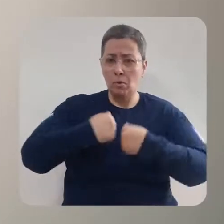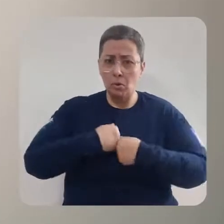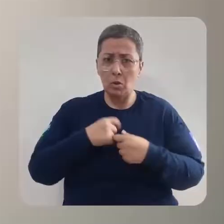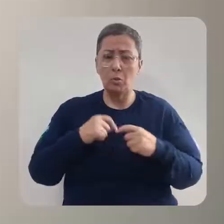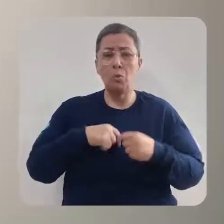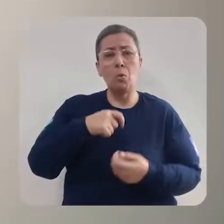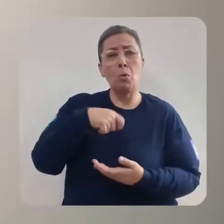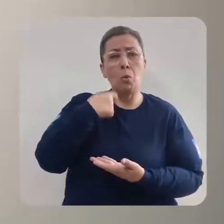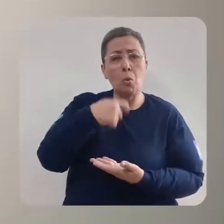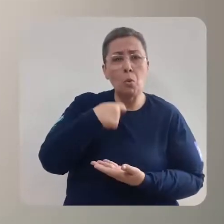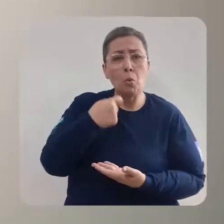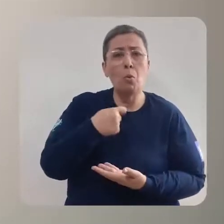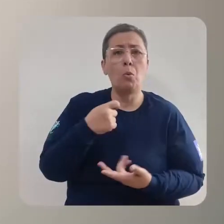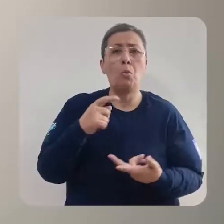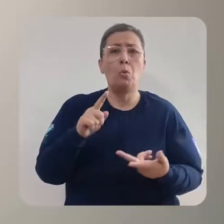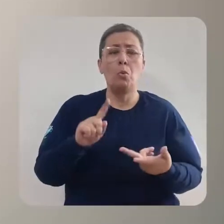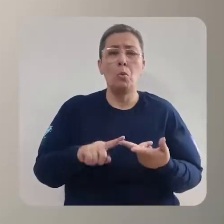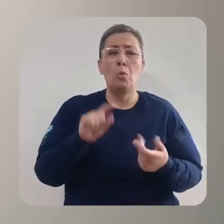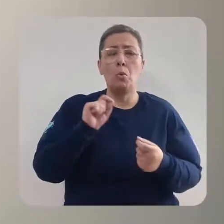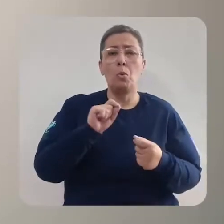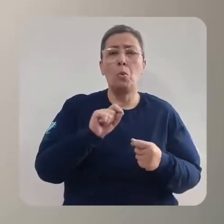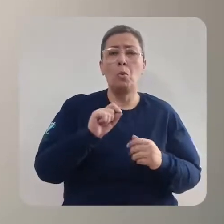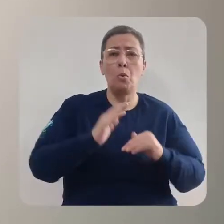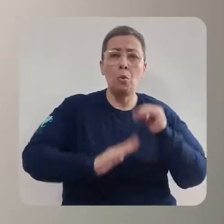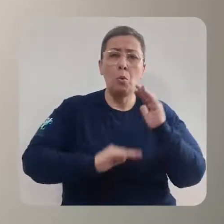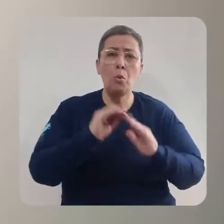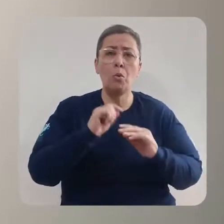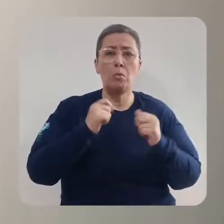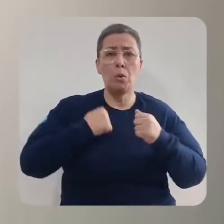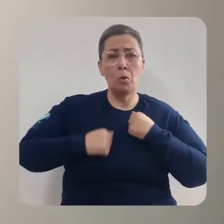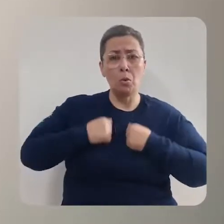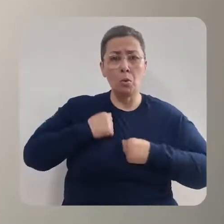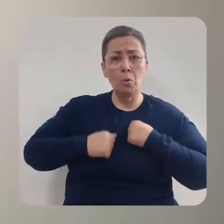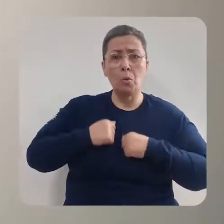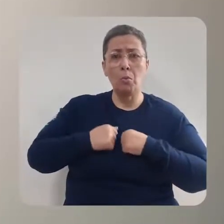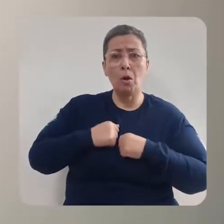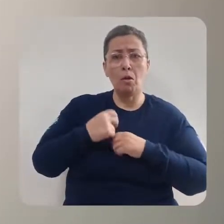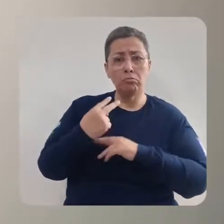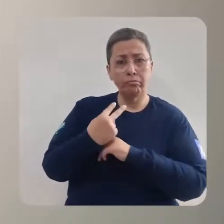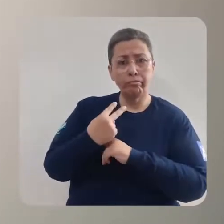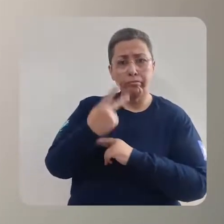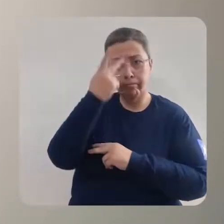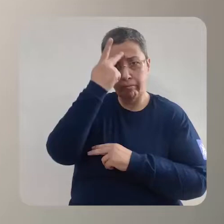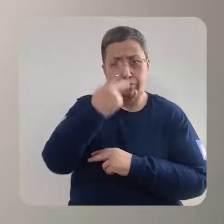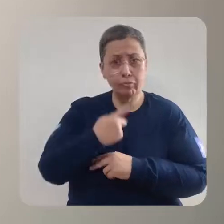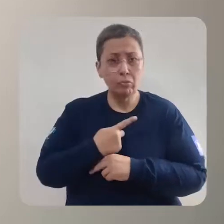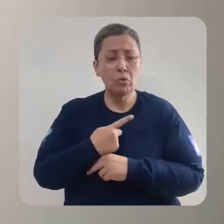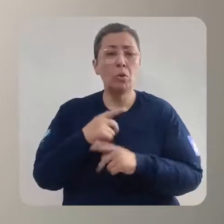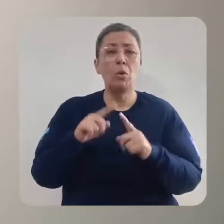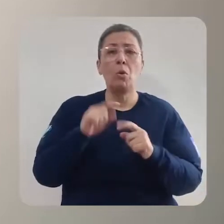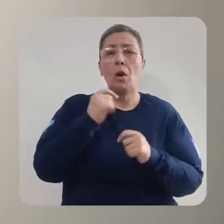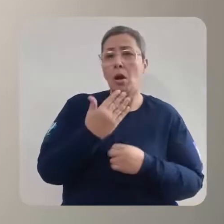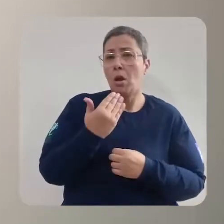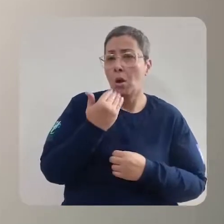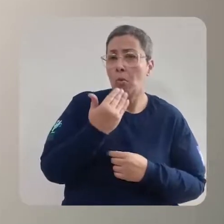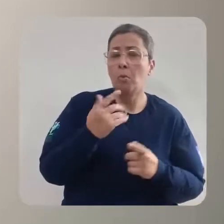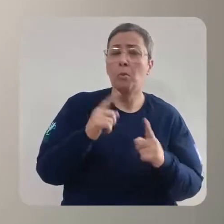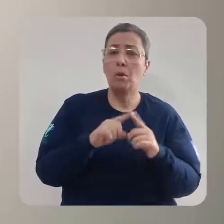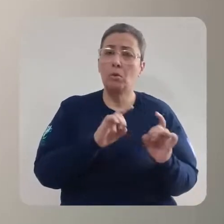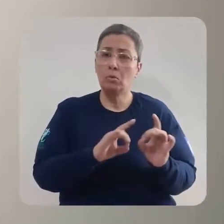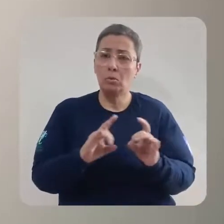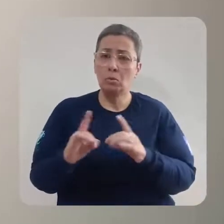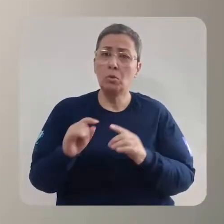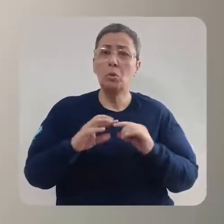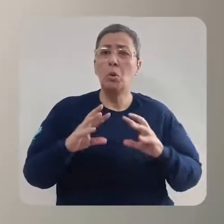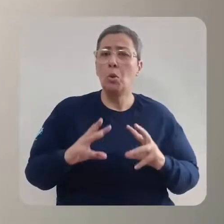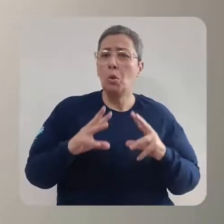vestir-se, comer, atividades de higiene, de autocuidado, né? A alimentação lá